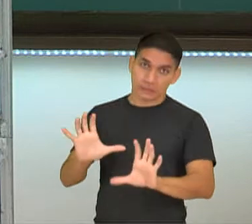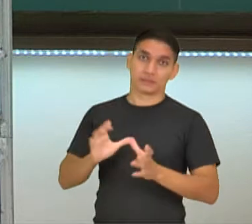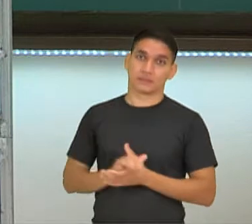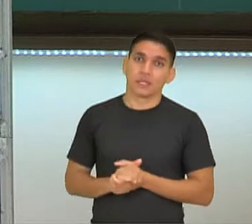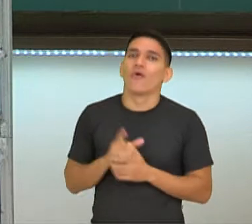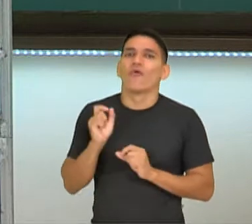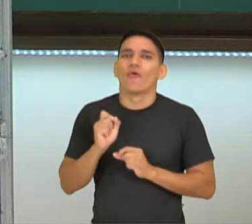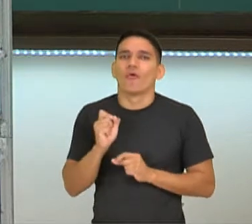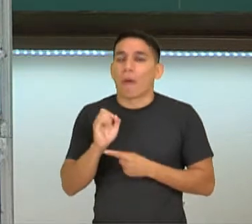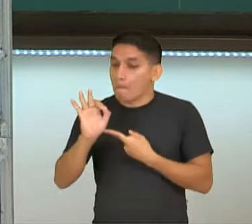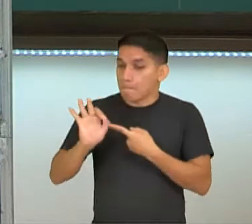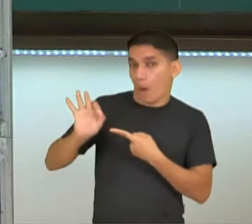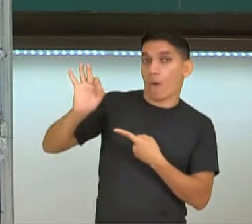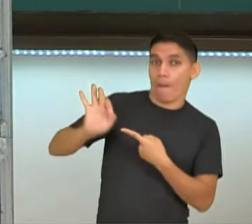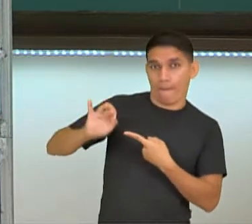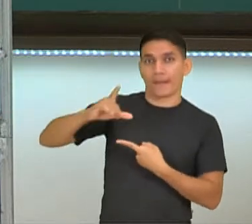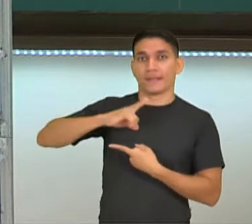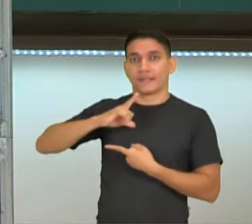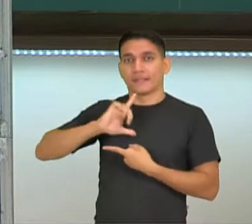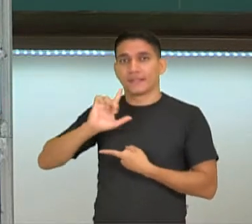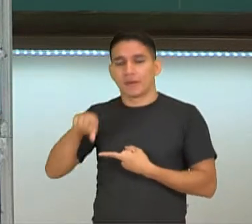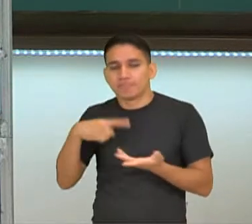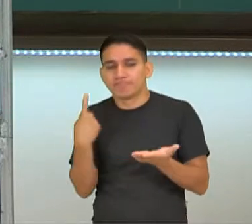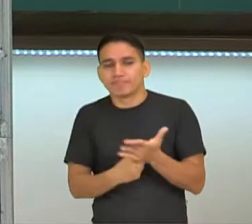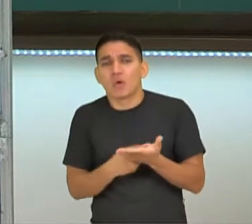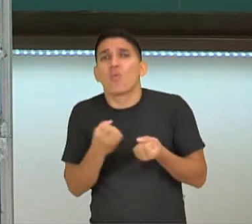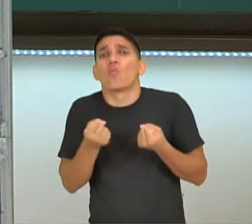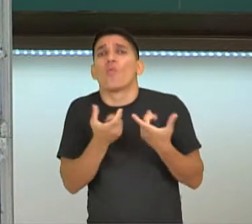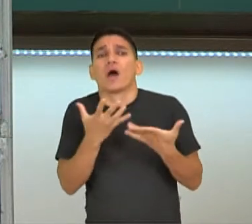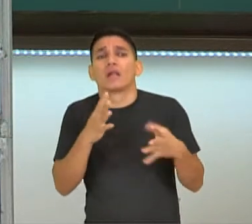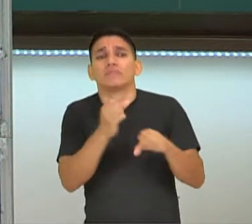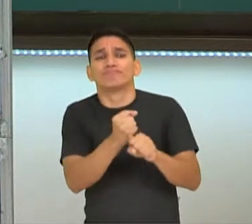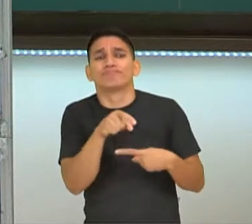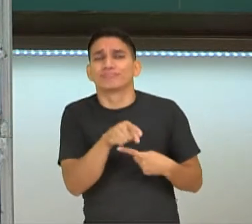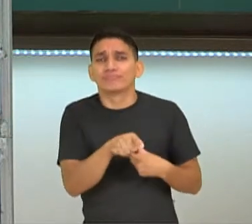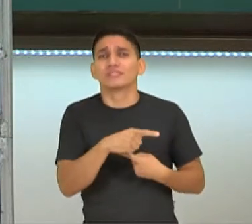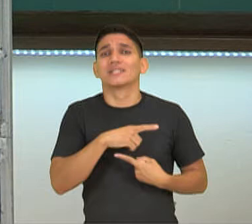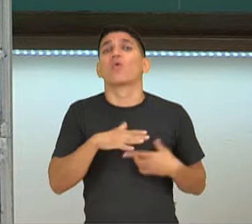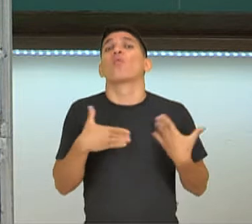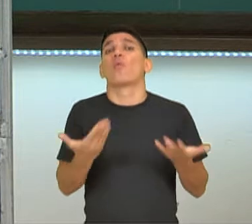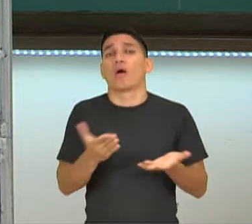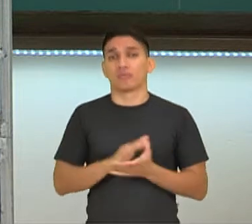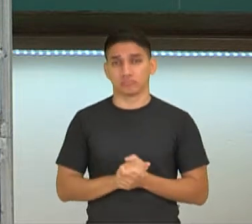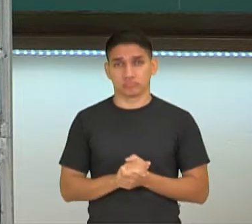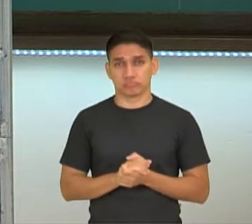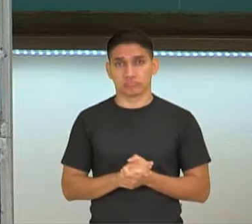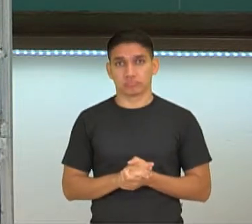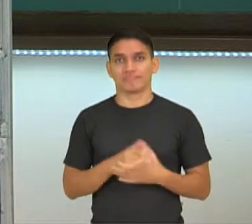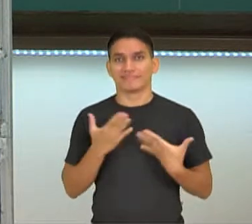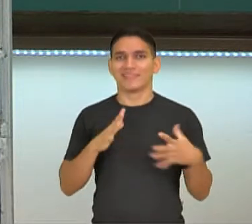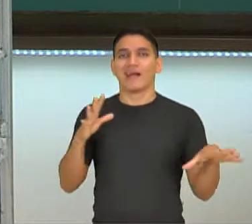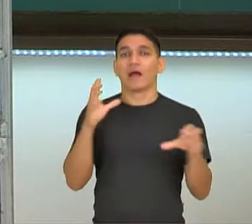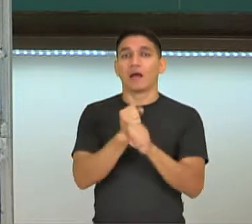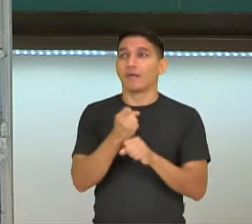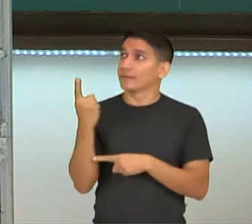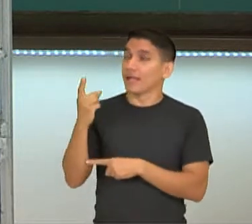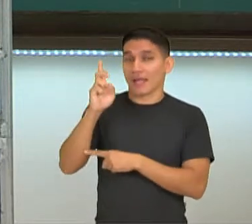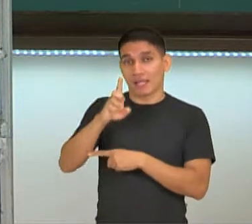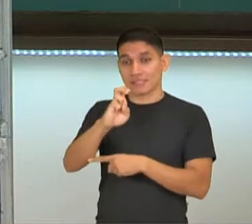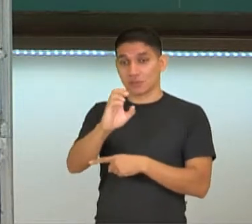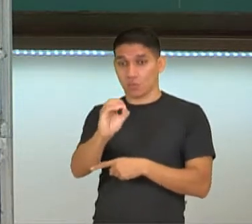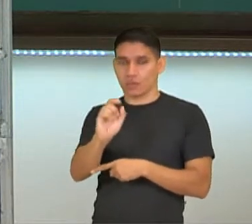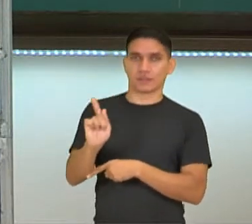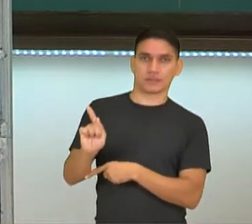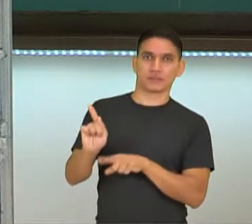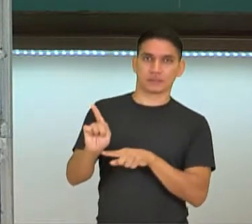temos uma porcentagem para determinar de um total. Qual é o total aqui neste problema? O total é 50 gramas,